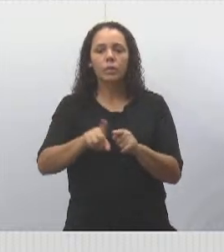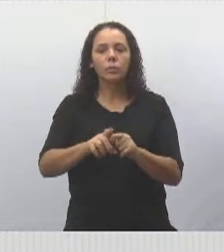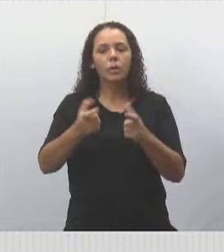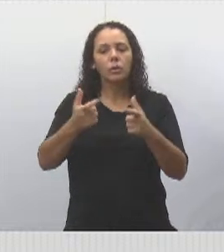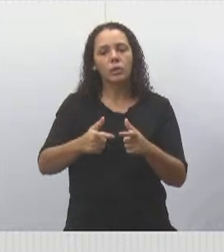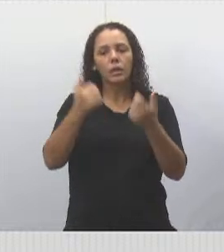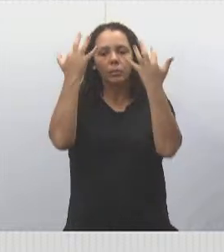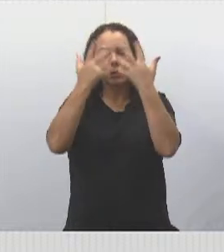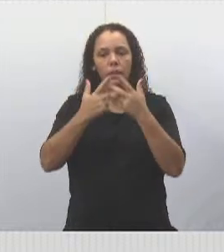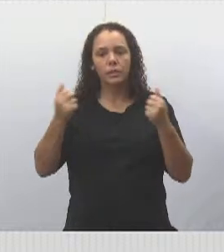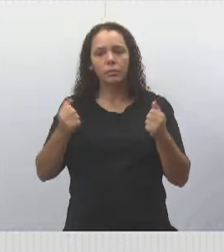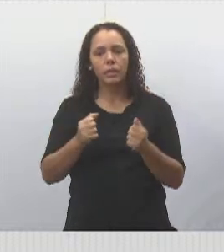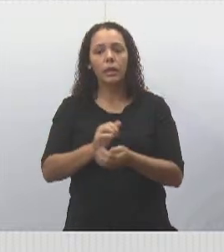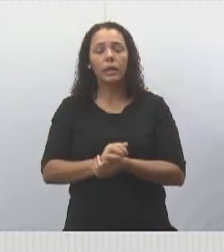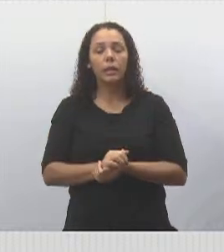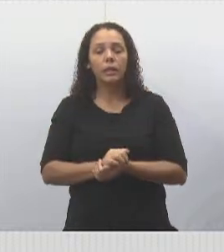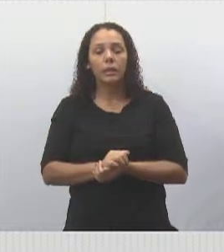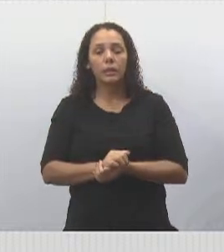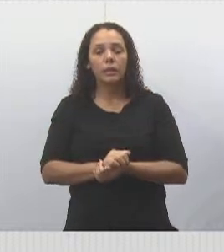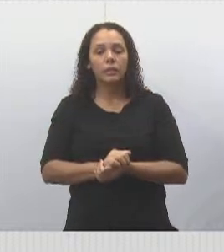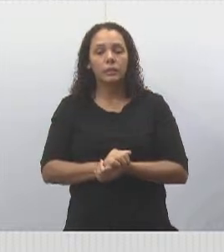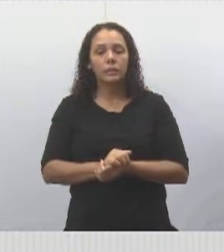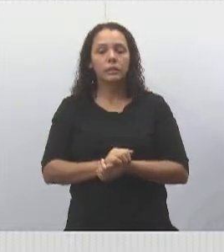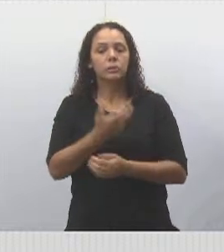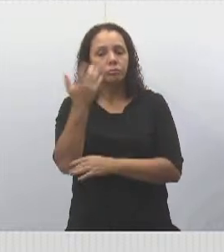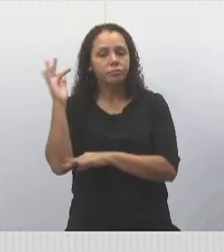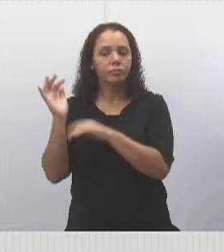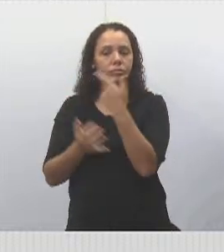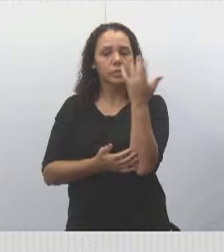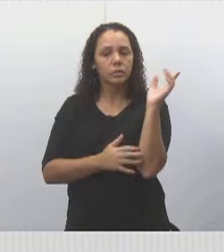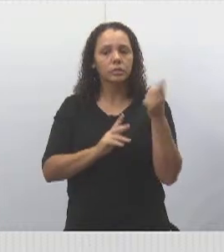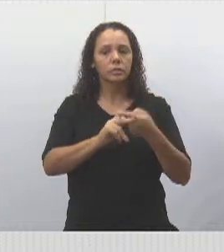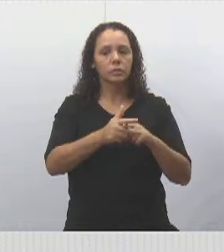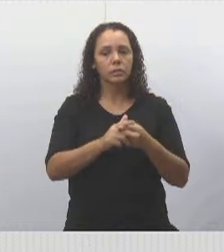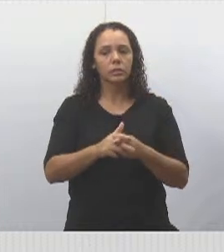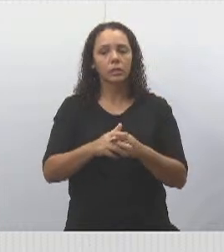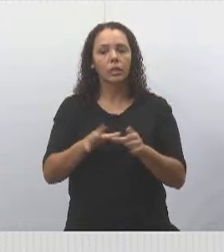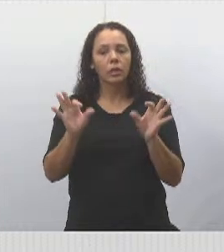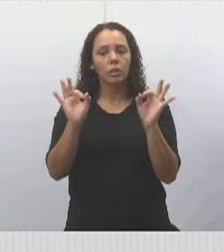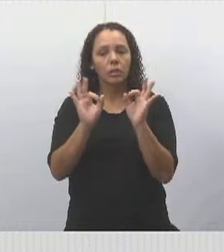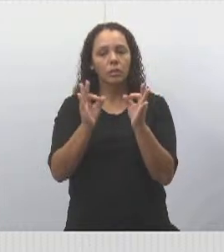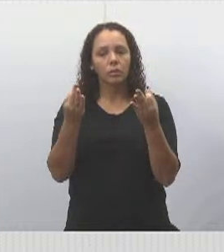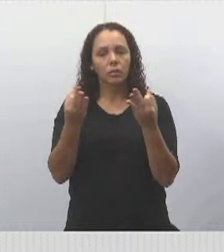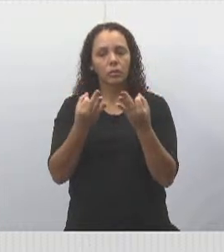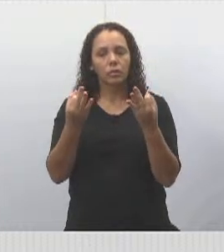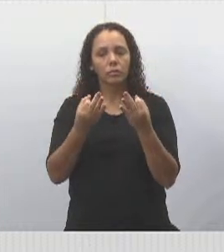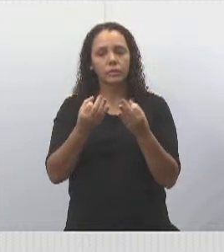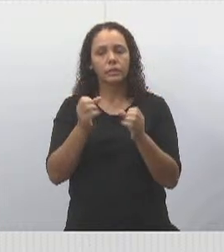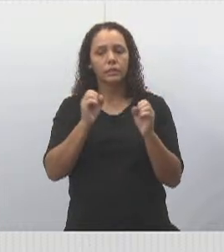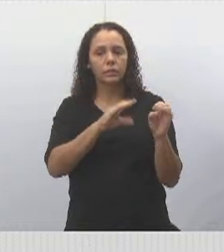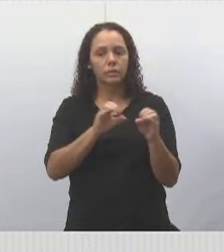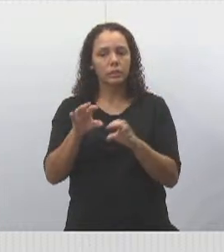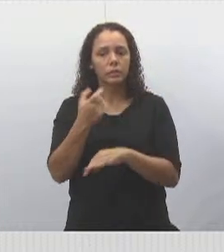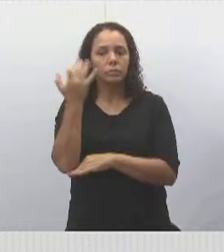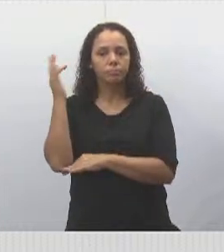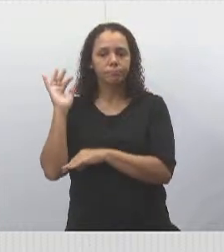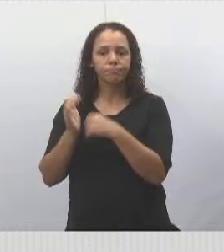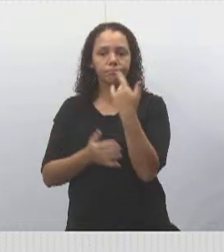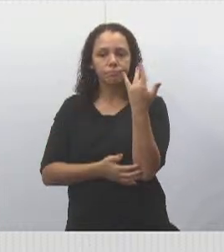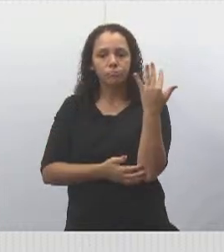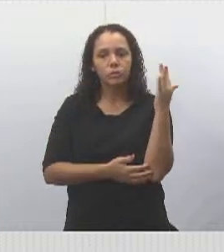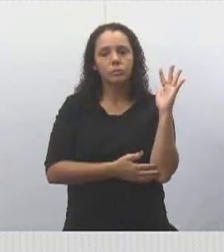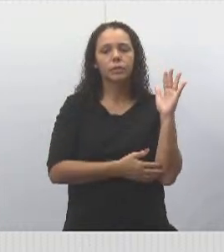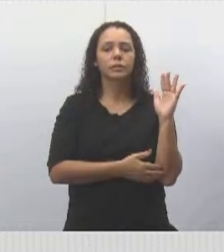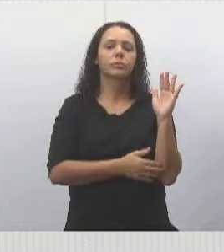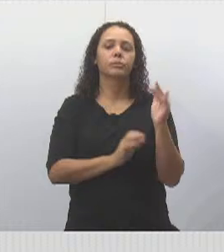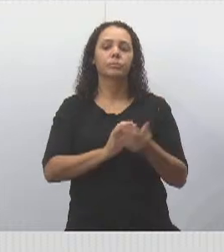de mananciais, ações de restauro ambiental, oficinas de educação ambiental no Parque da Cidade, no Parque dos Eucaliptos, no Viveiro